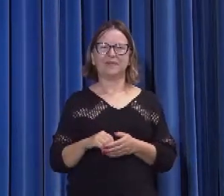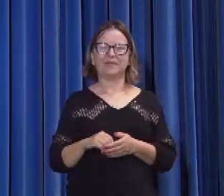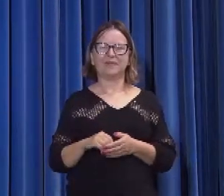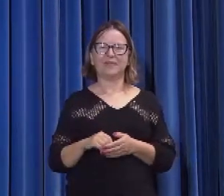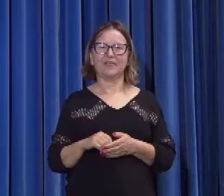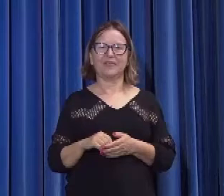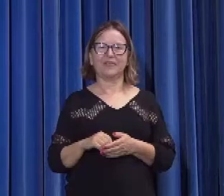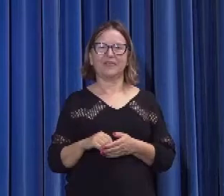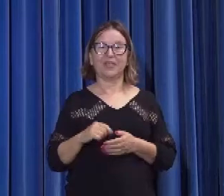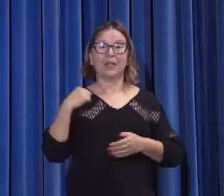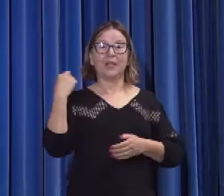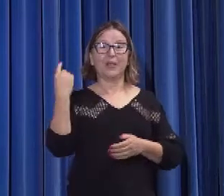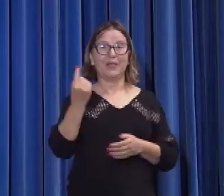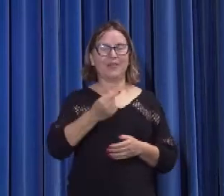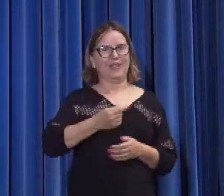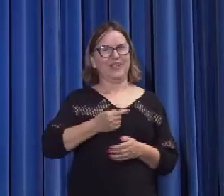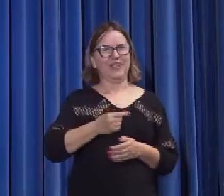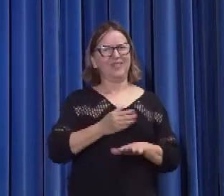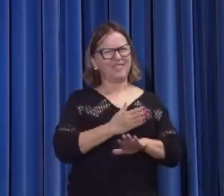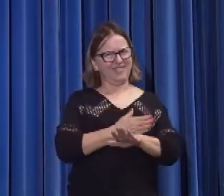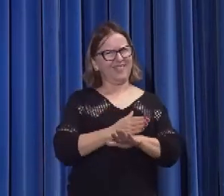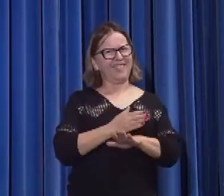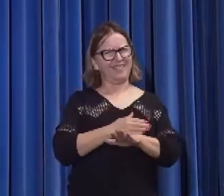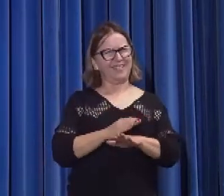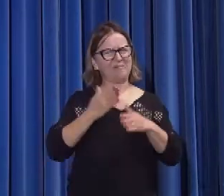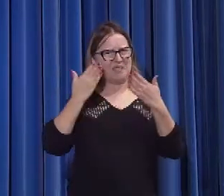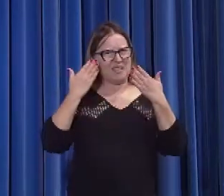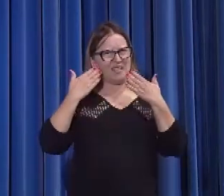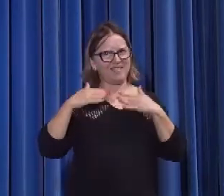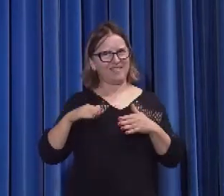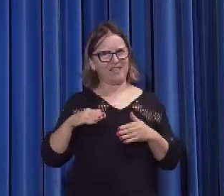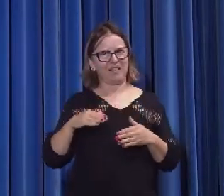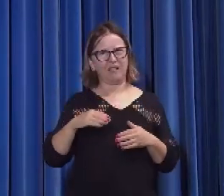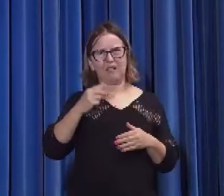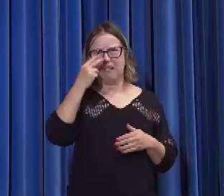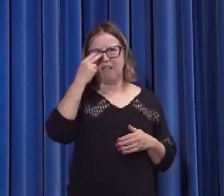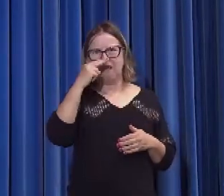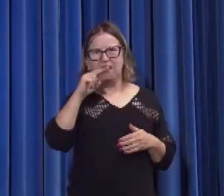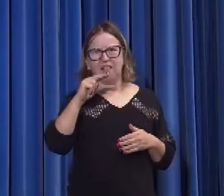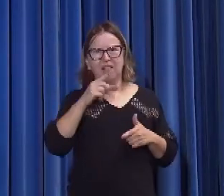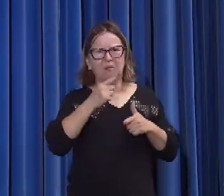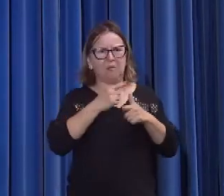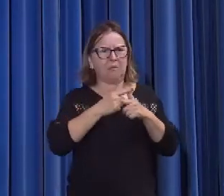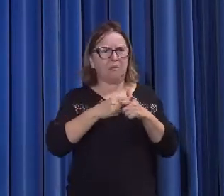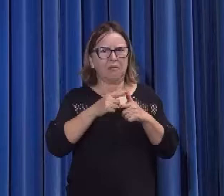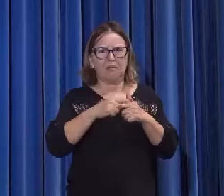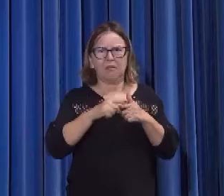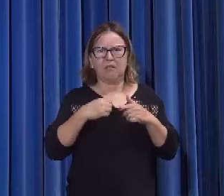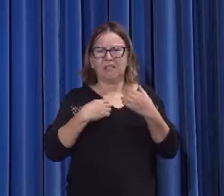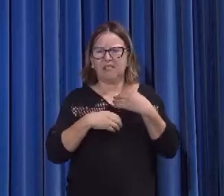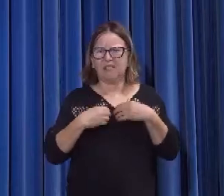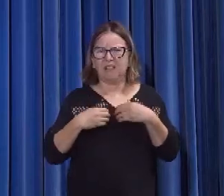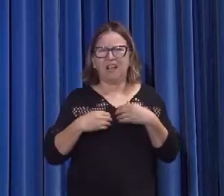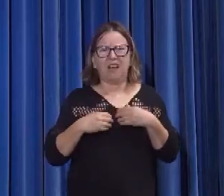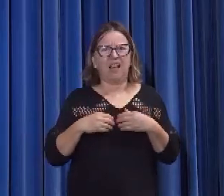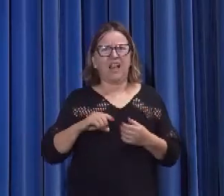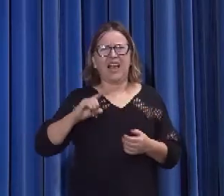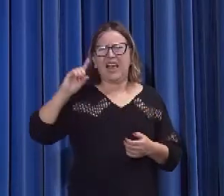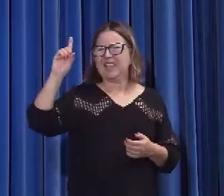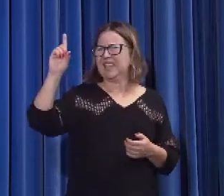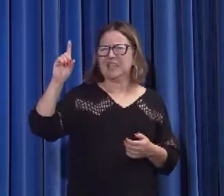olhar para as dificuldades e tribulações como injustiças de Deus, nunca como